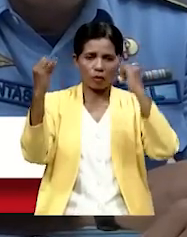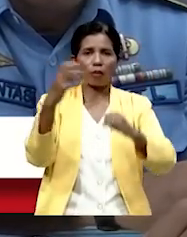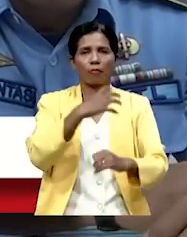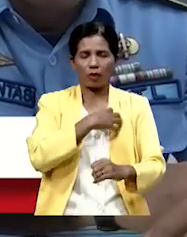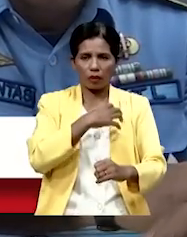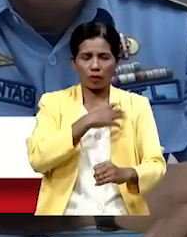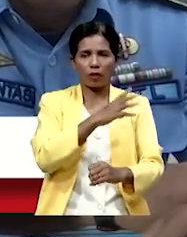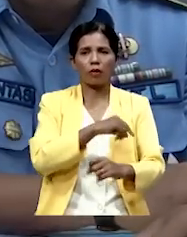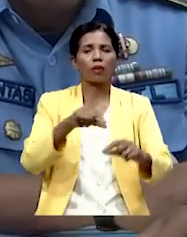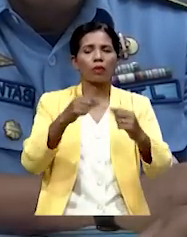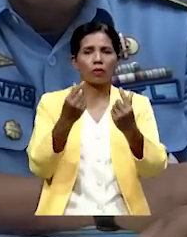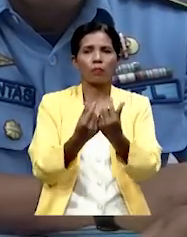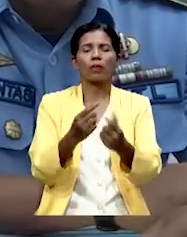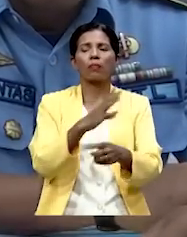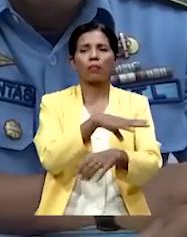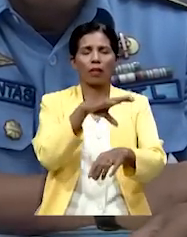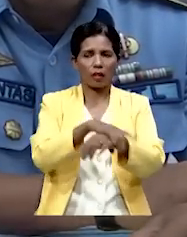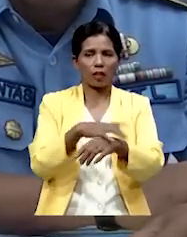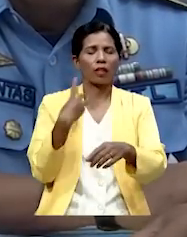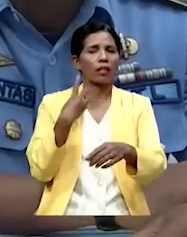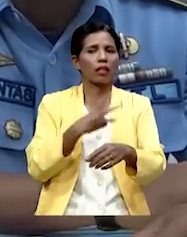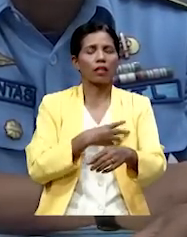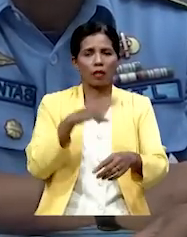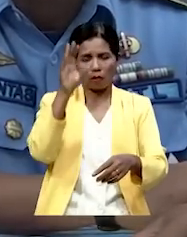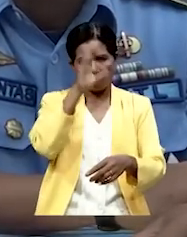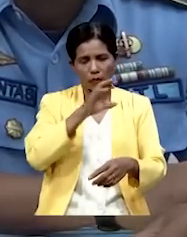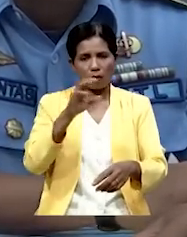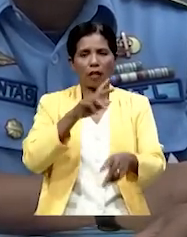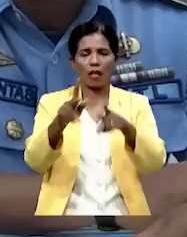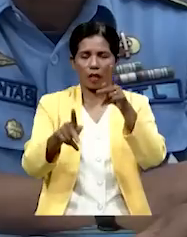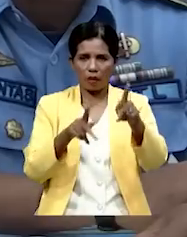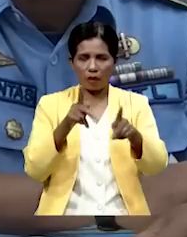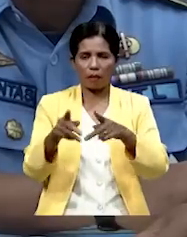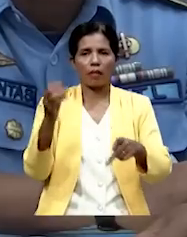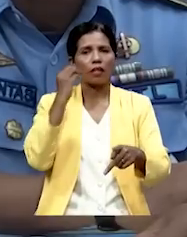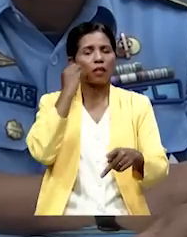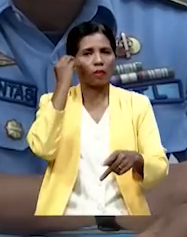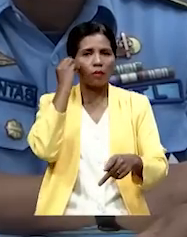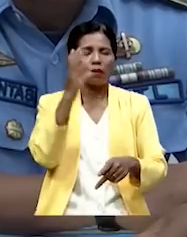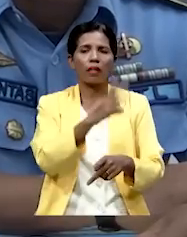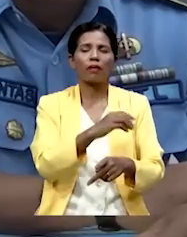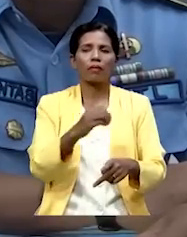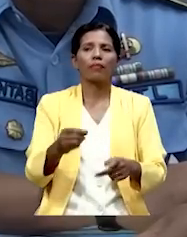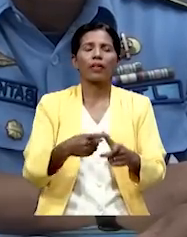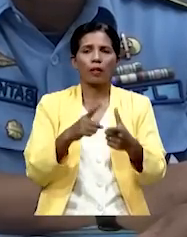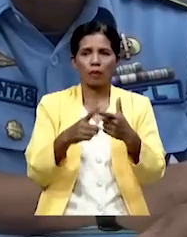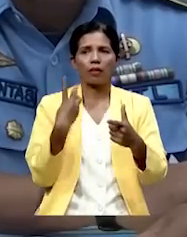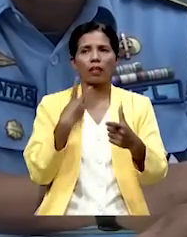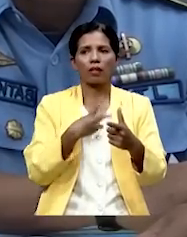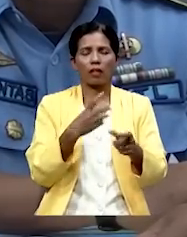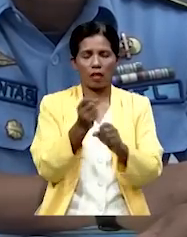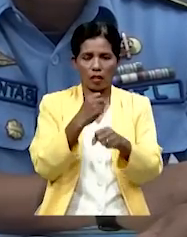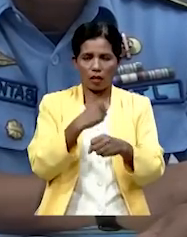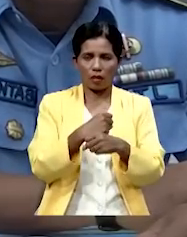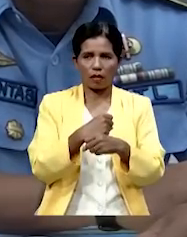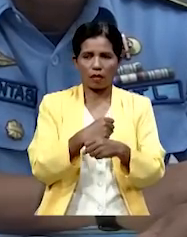nomos equipa busca, e tal localiza suspeito Nihela Fatim, e depois está a intervenção e